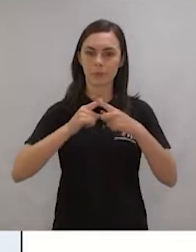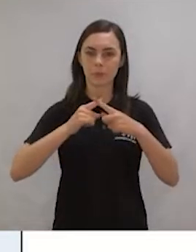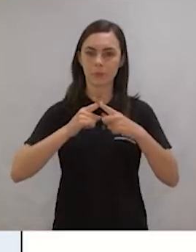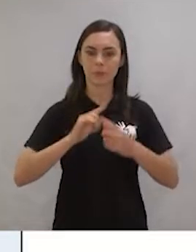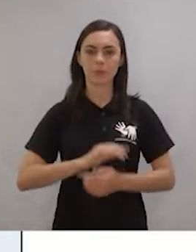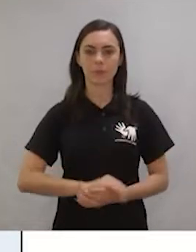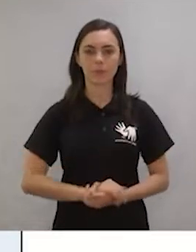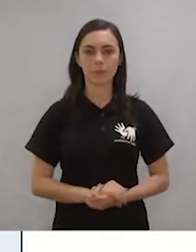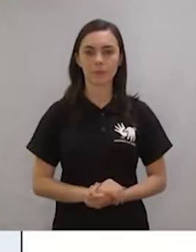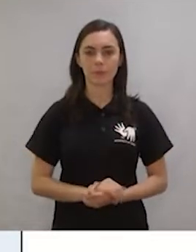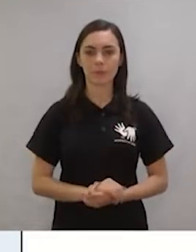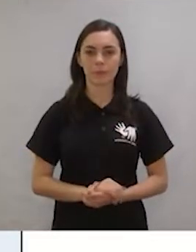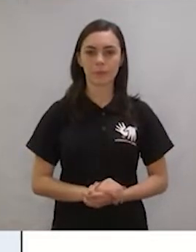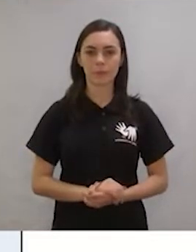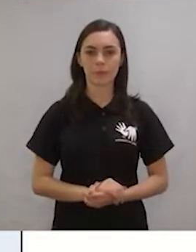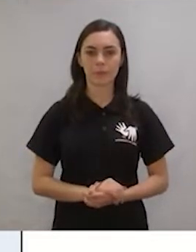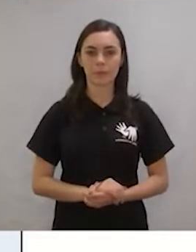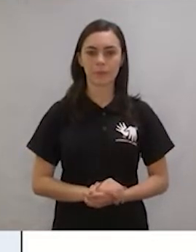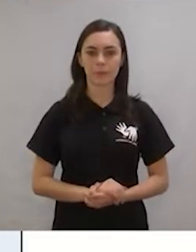Multiplicação.